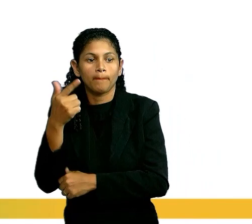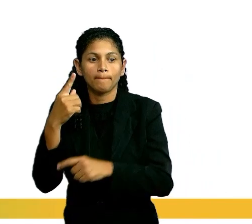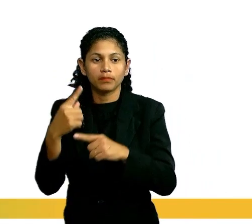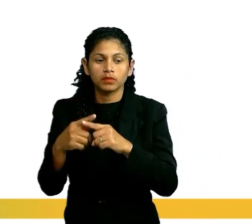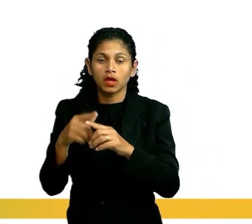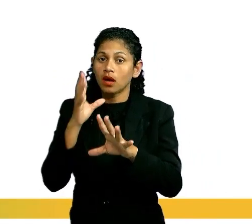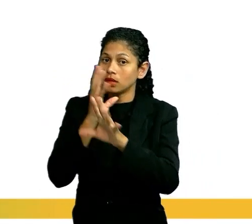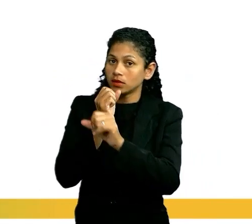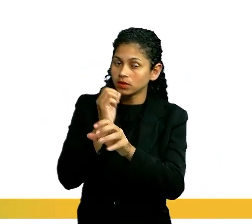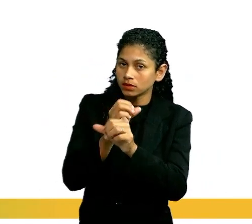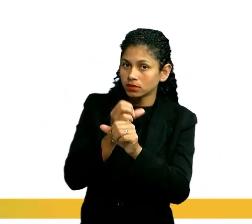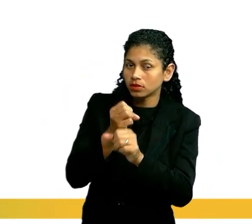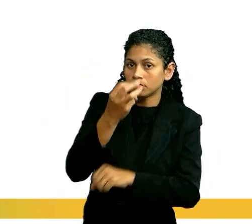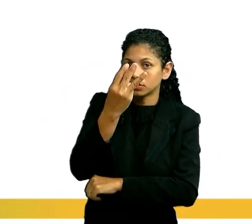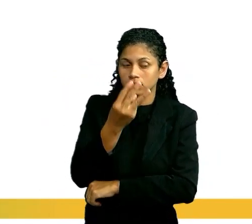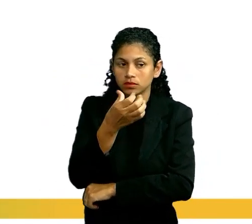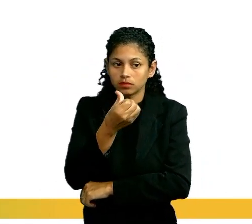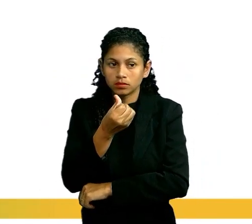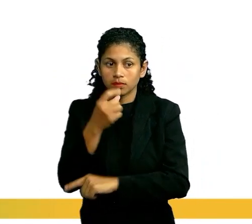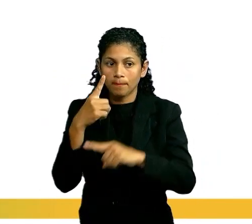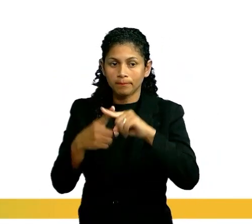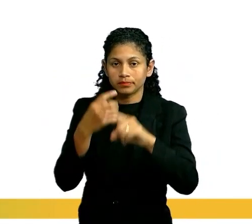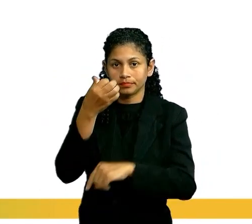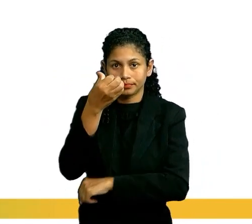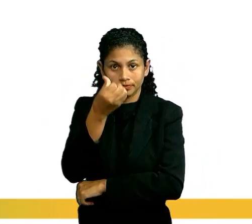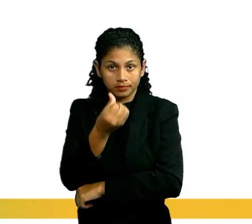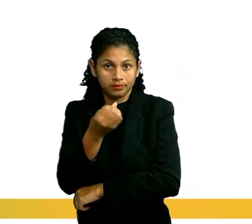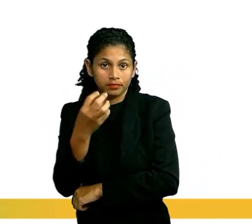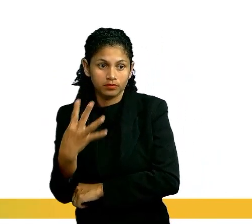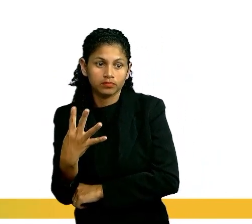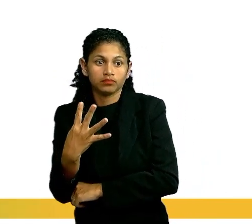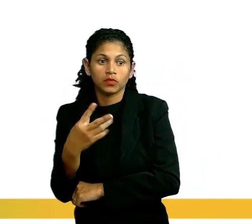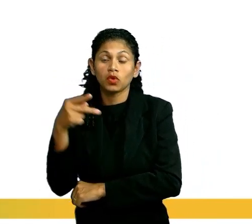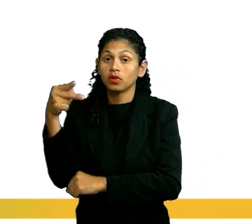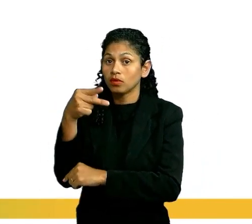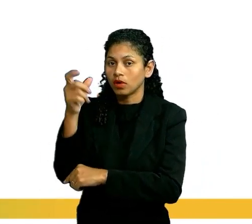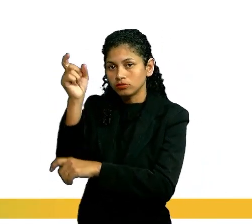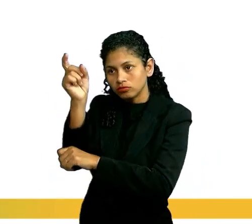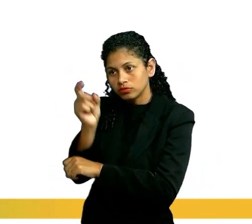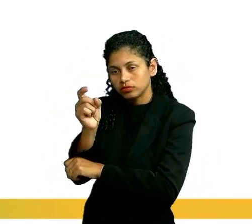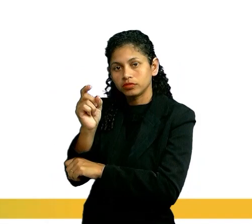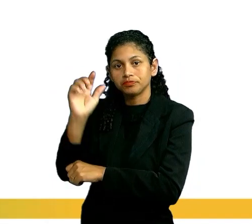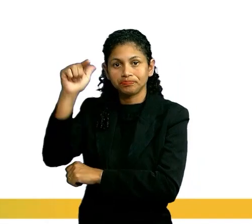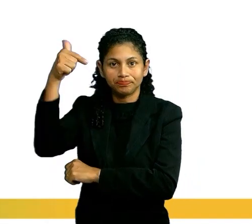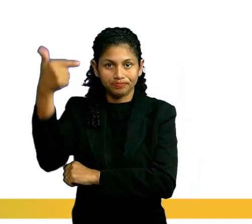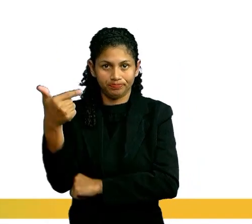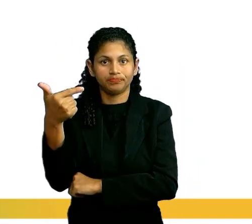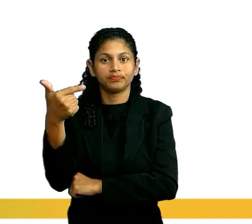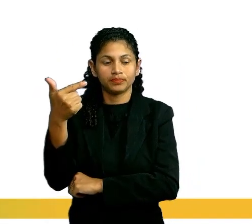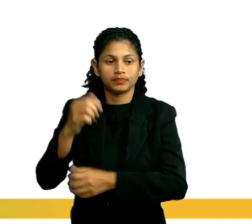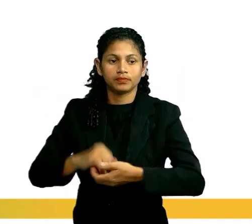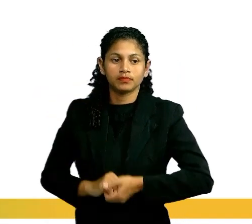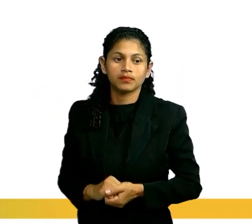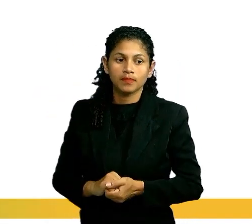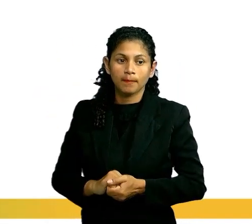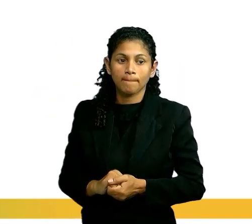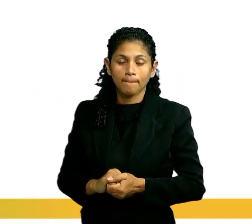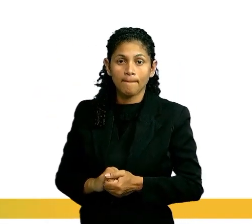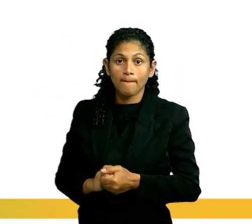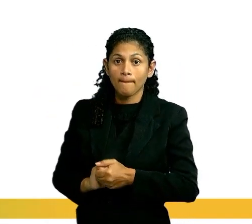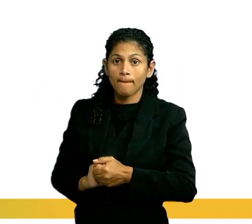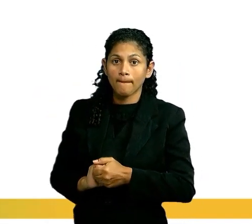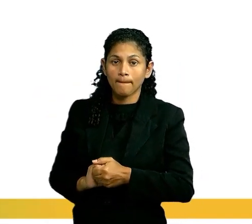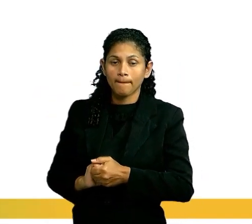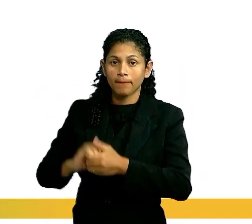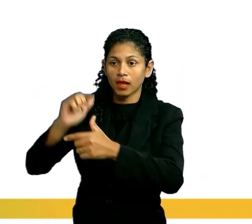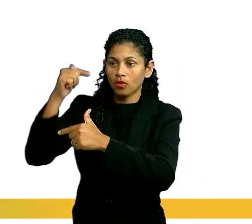dá 36 mais 64, que vai dar 100, igual a x ao quadrado. O quadrado passa para o outro